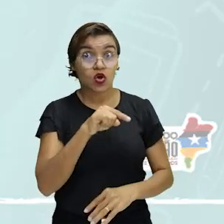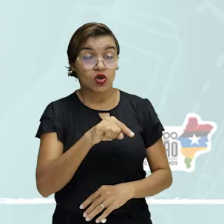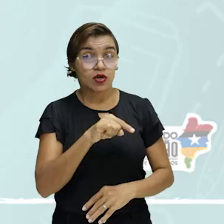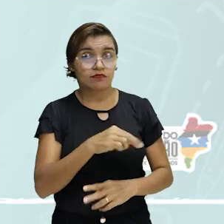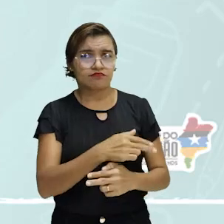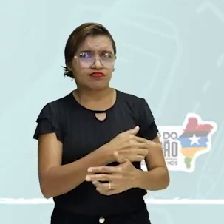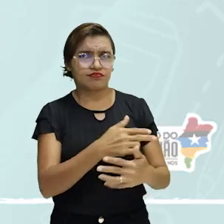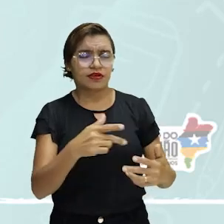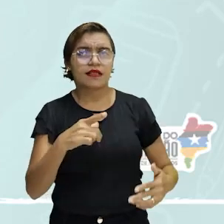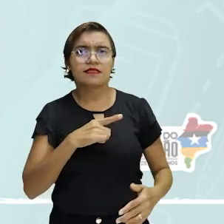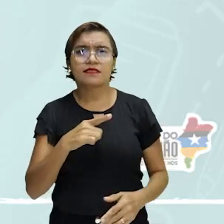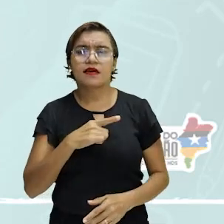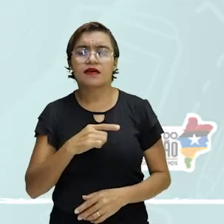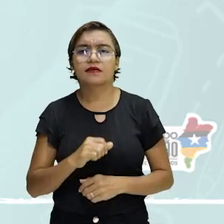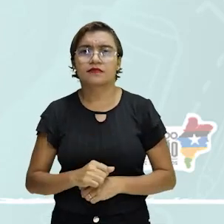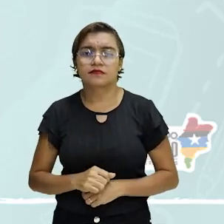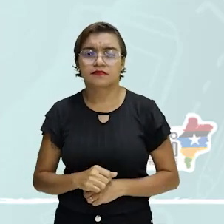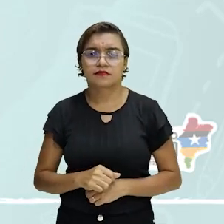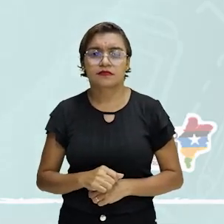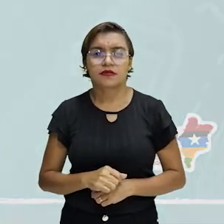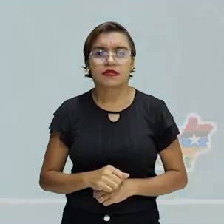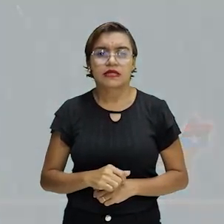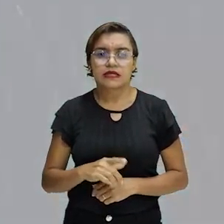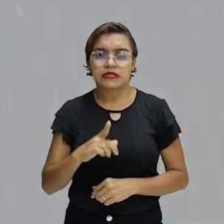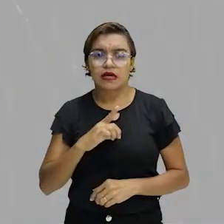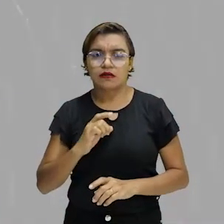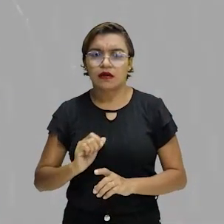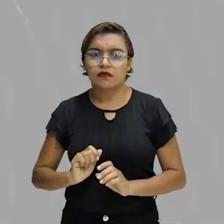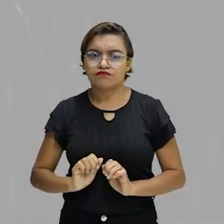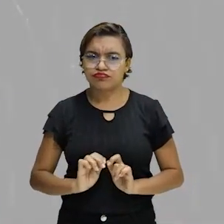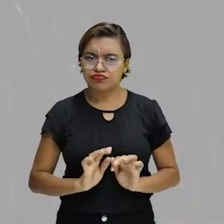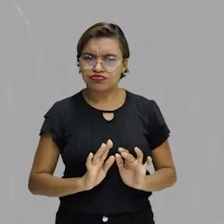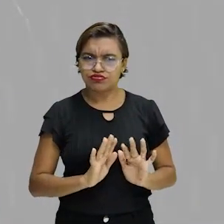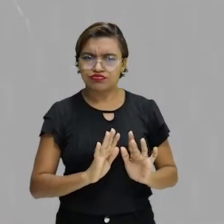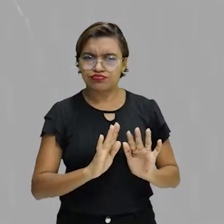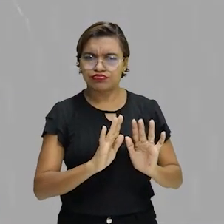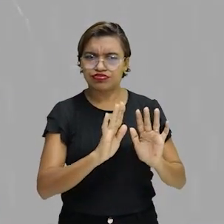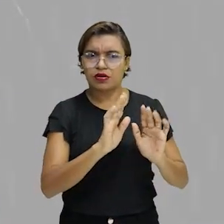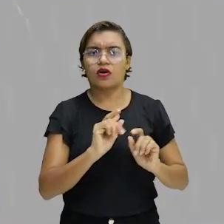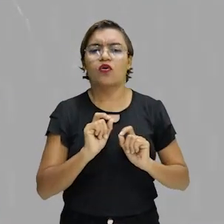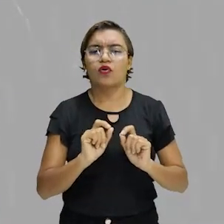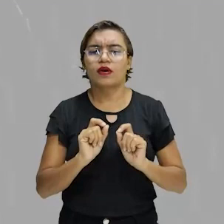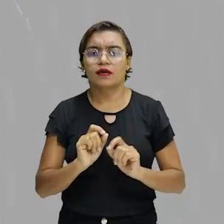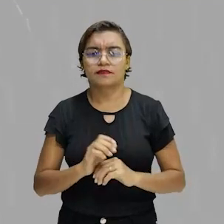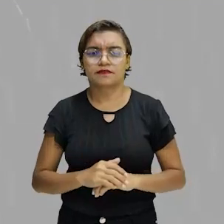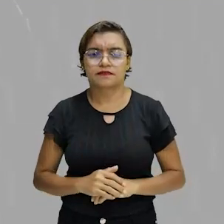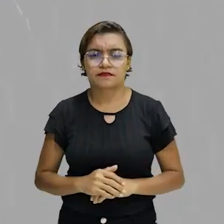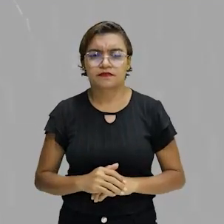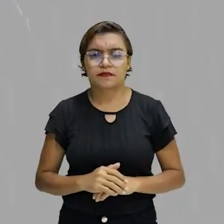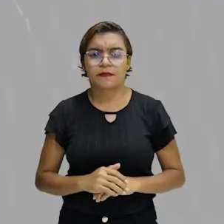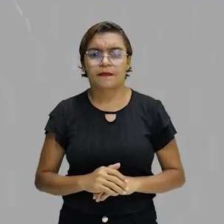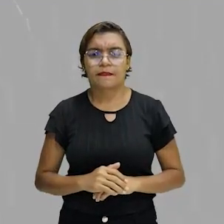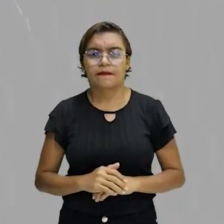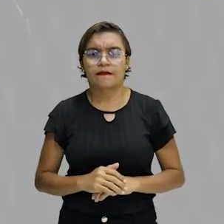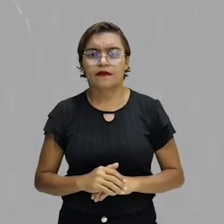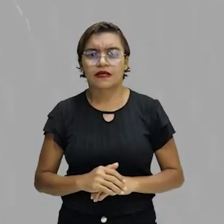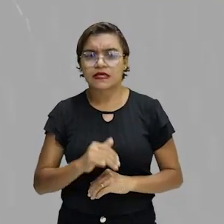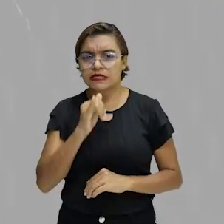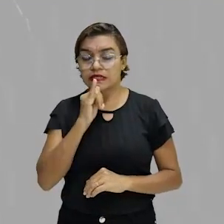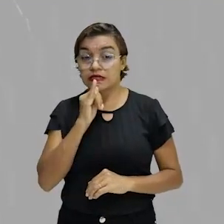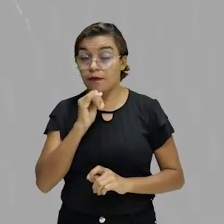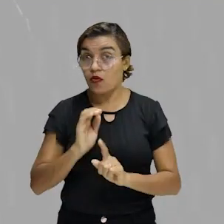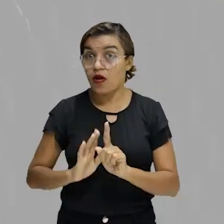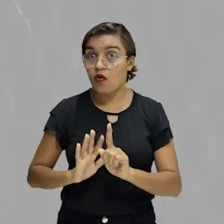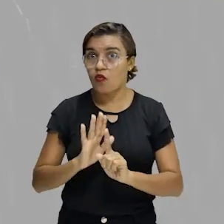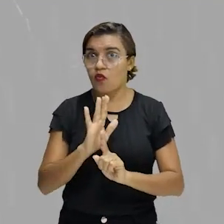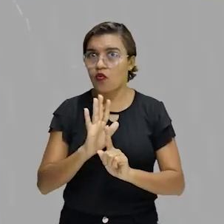temos a liberação do trióxido de enxofre esse trióxido de enxofre ele vai entrar em contato ele é um